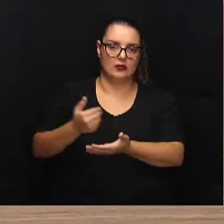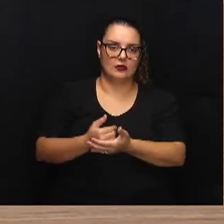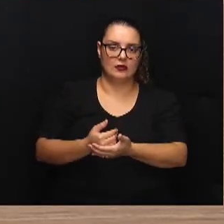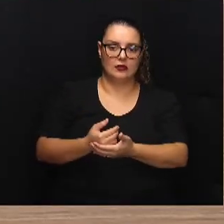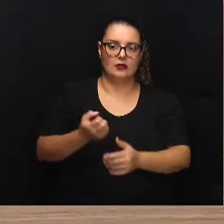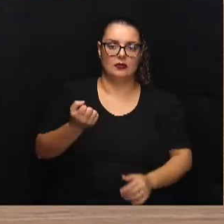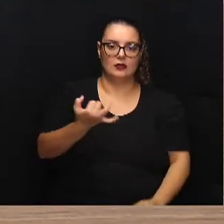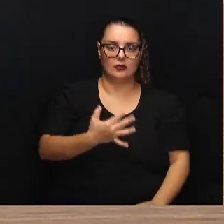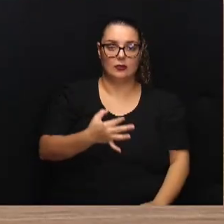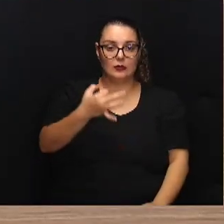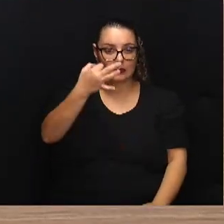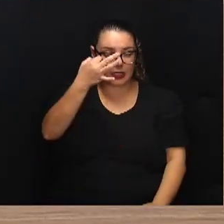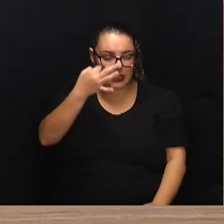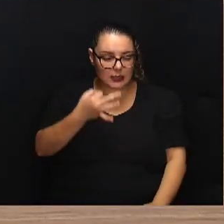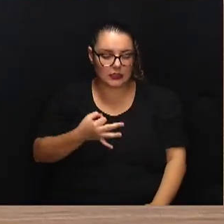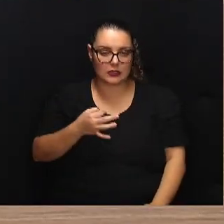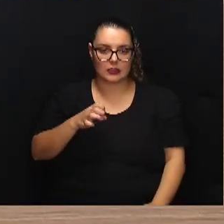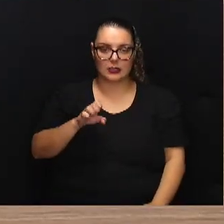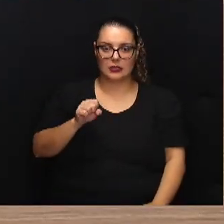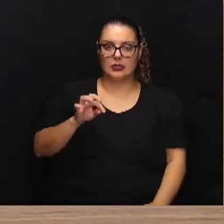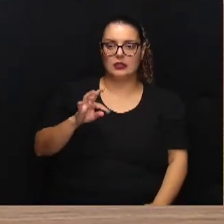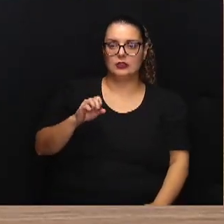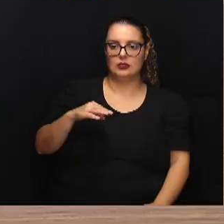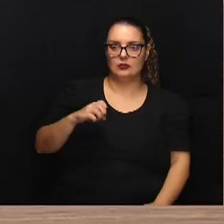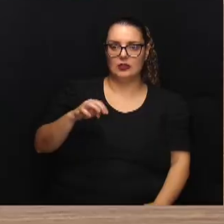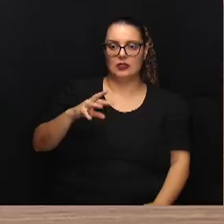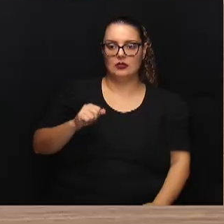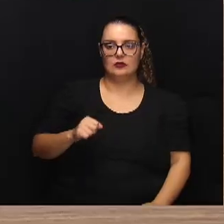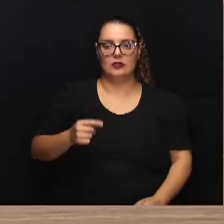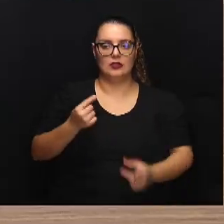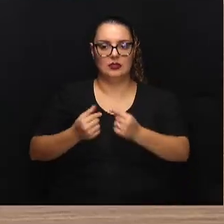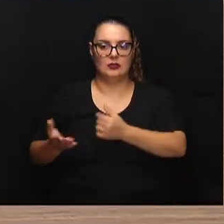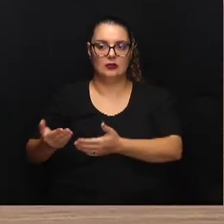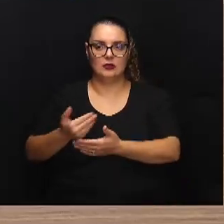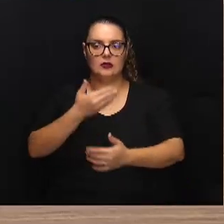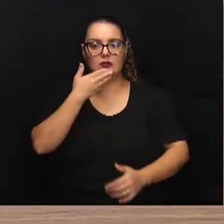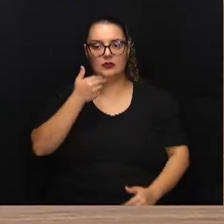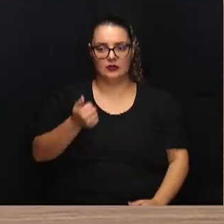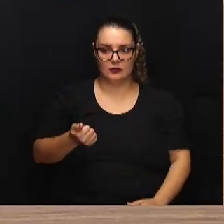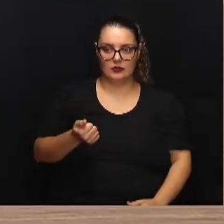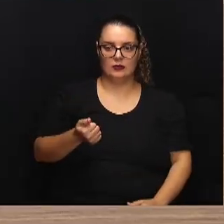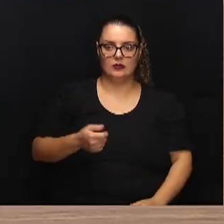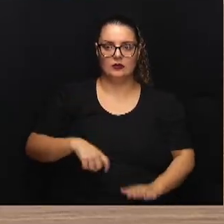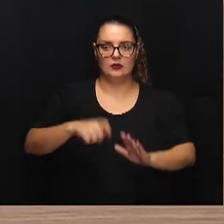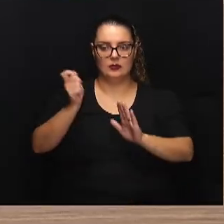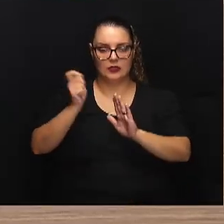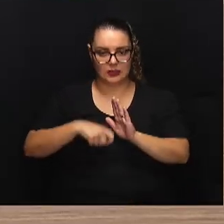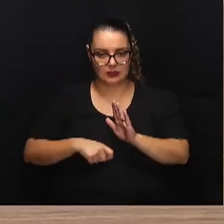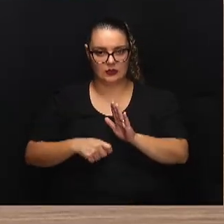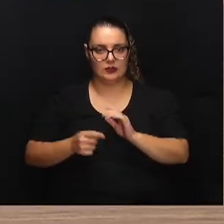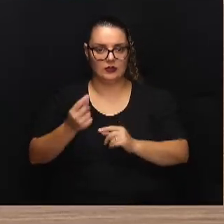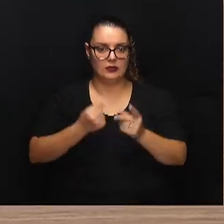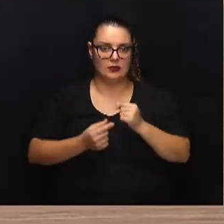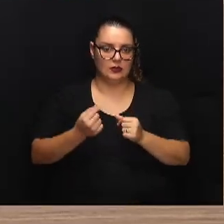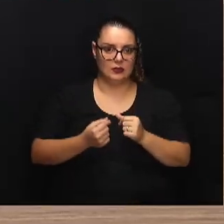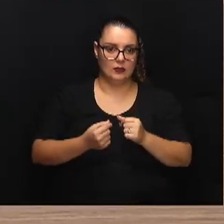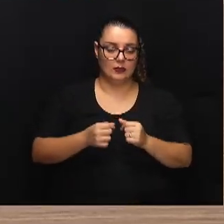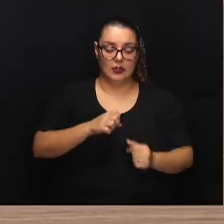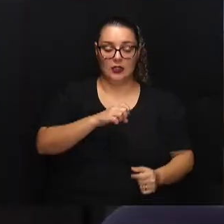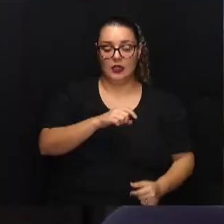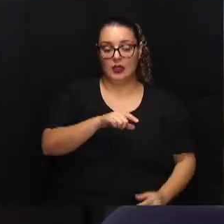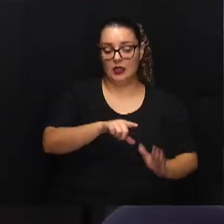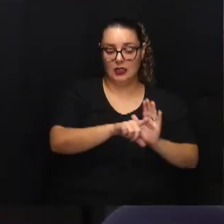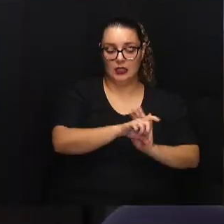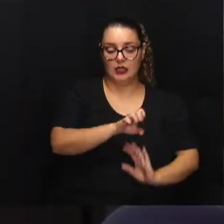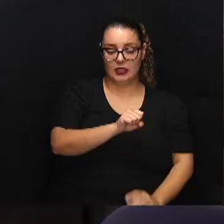mais precisa for a estimativa da receita, melhor vai ser a execução do orçamento, porque a lei estima a receita